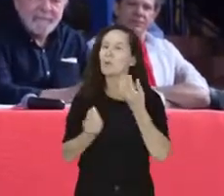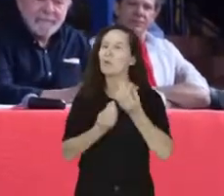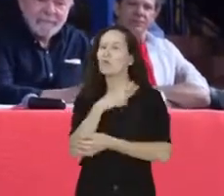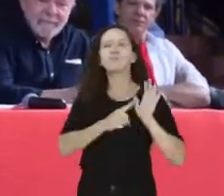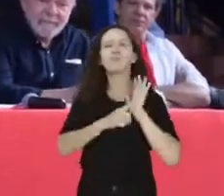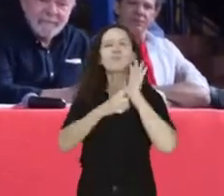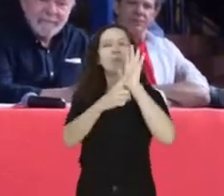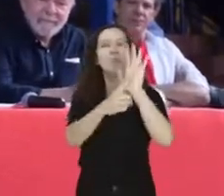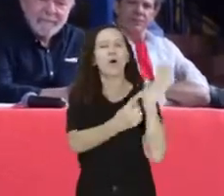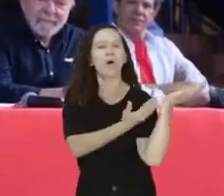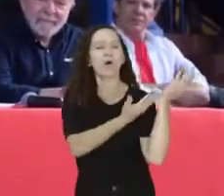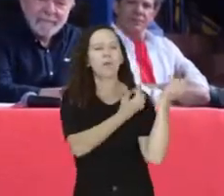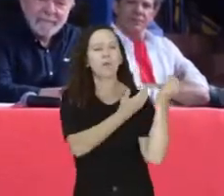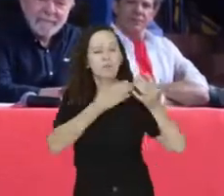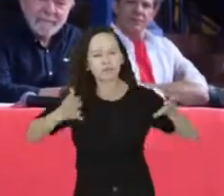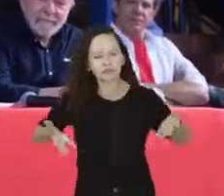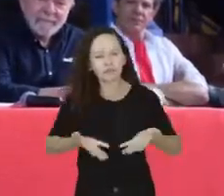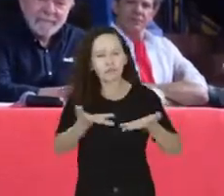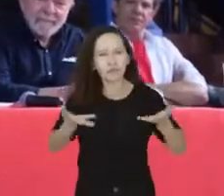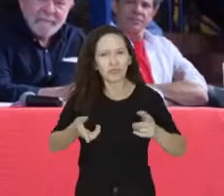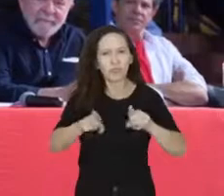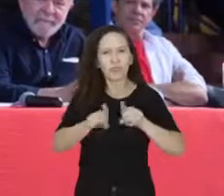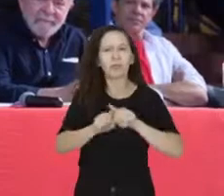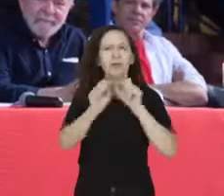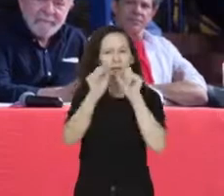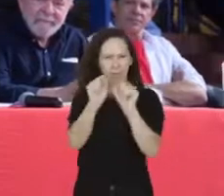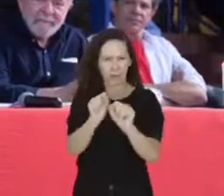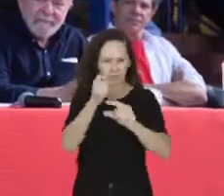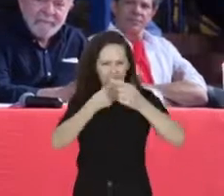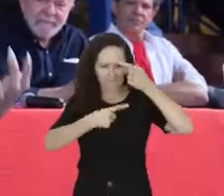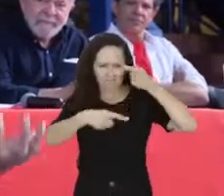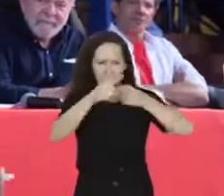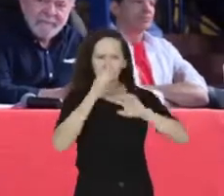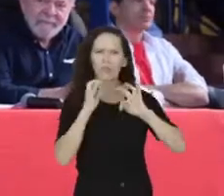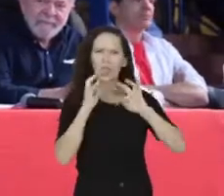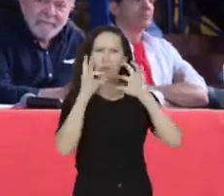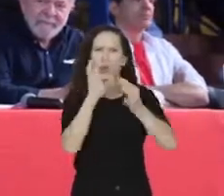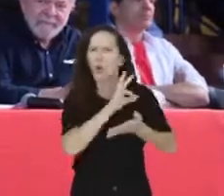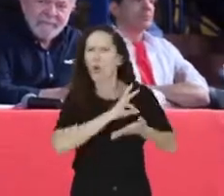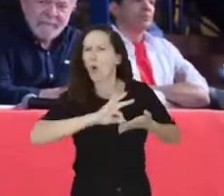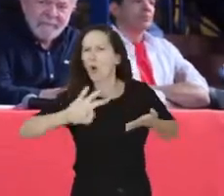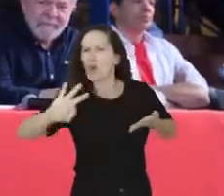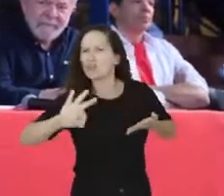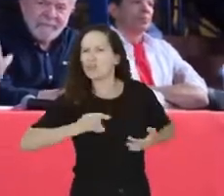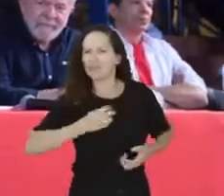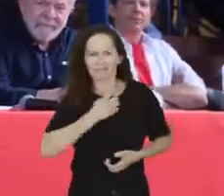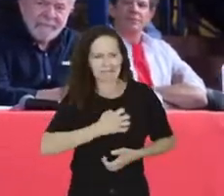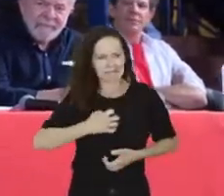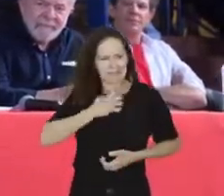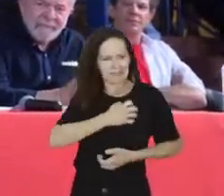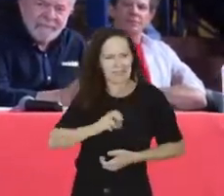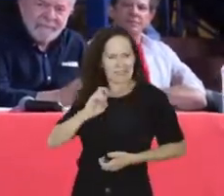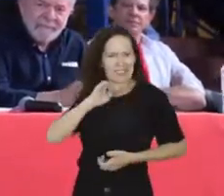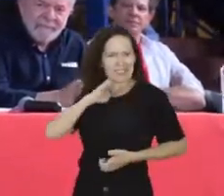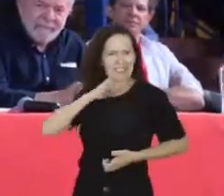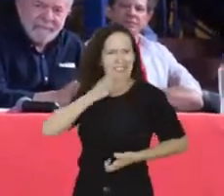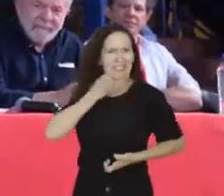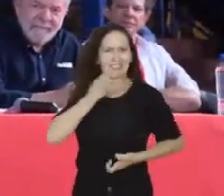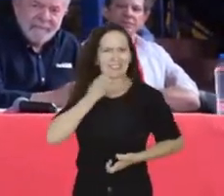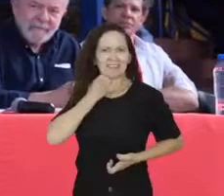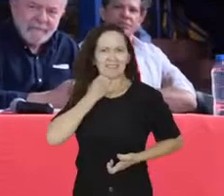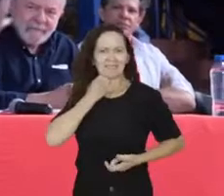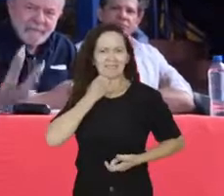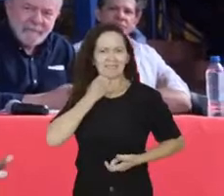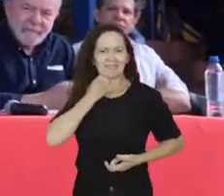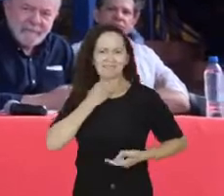jovens que eles podem transformar todo esse ódio, toda essa revolta em algo que vai